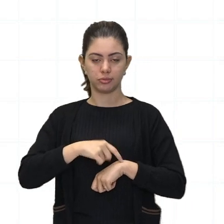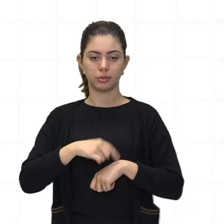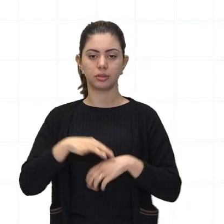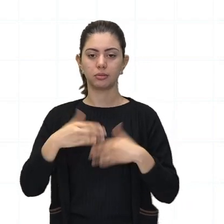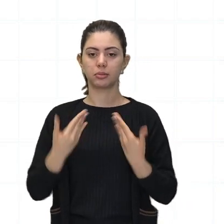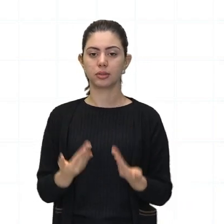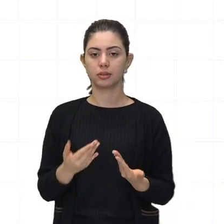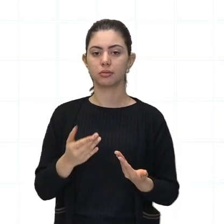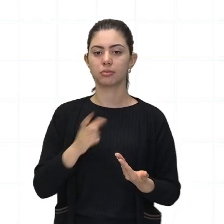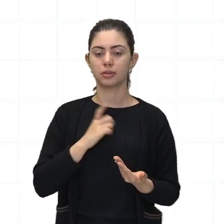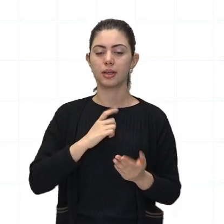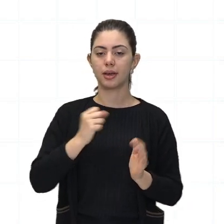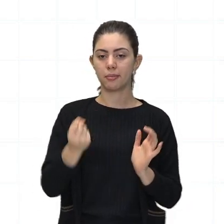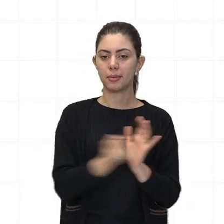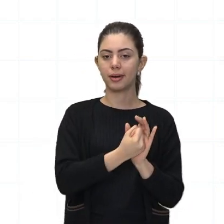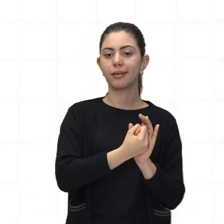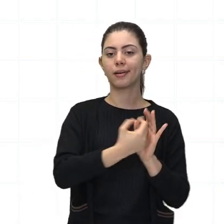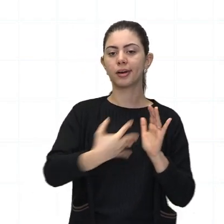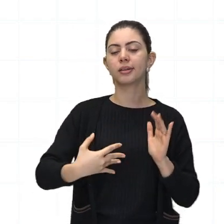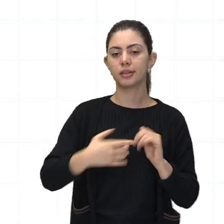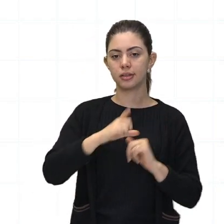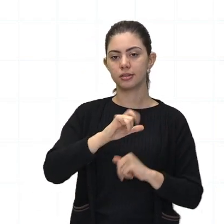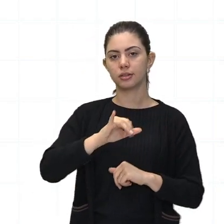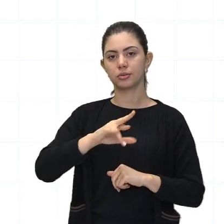isso que eu estou